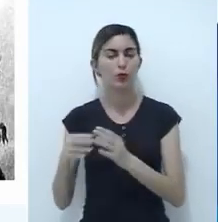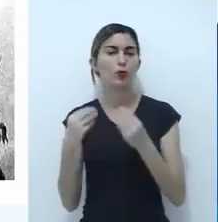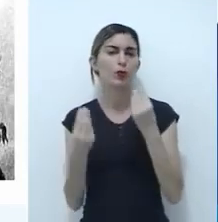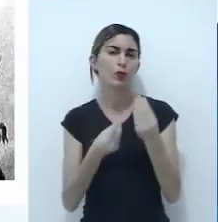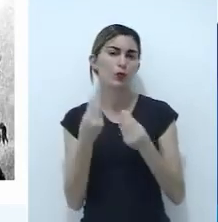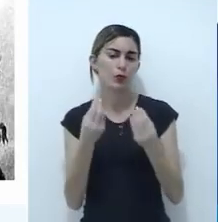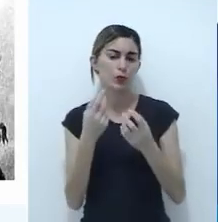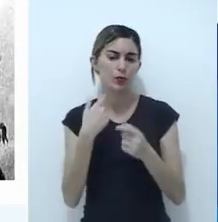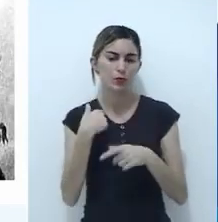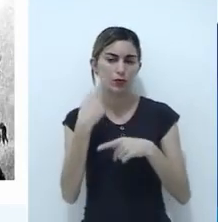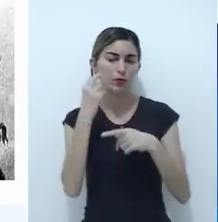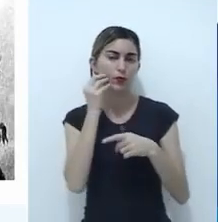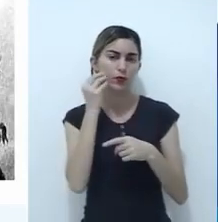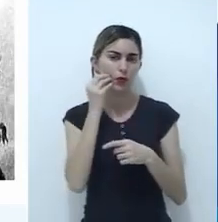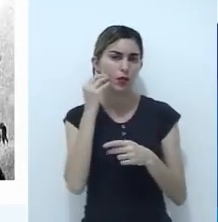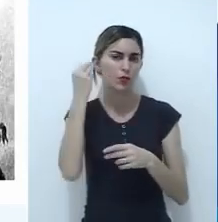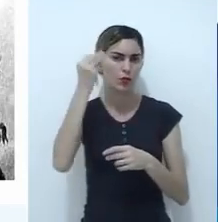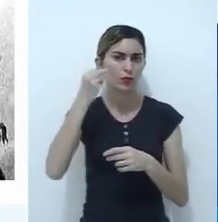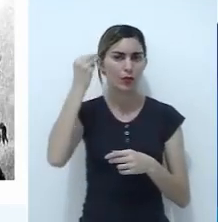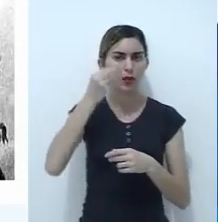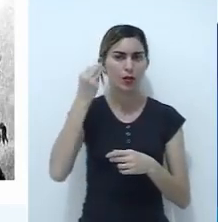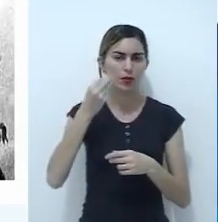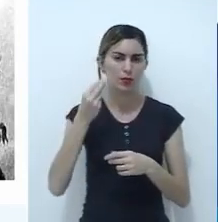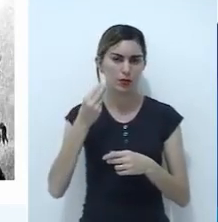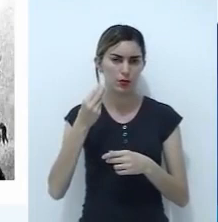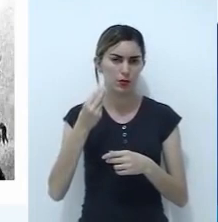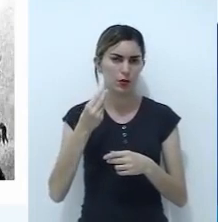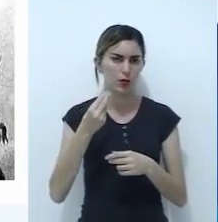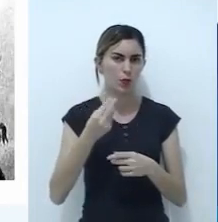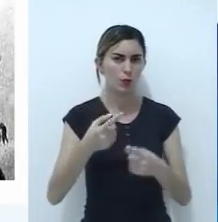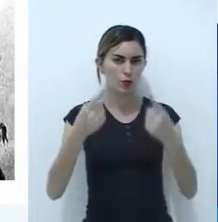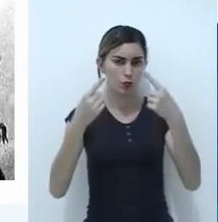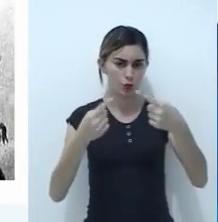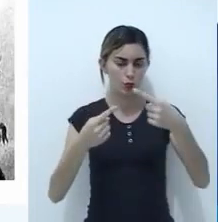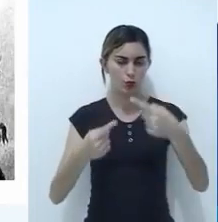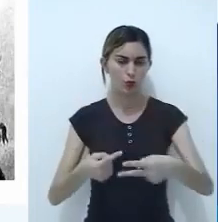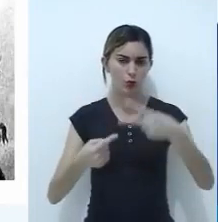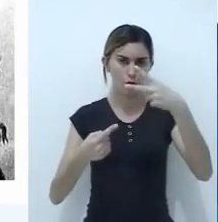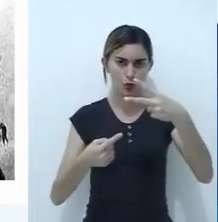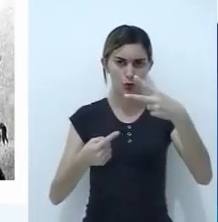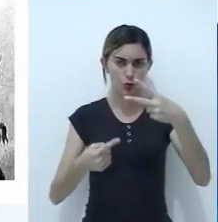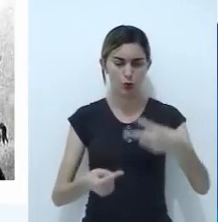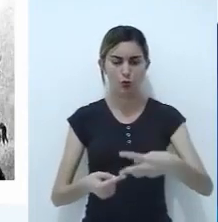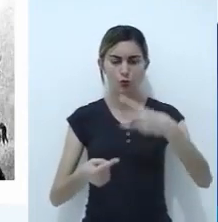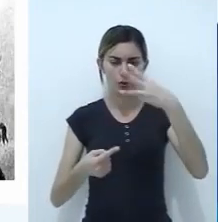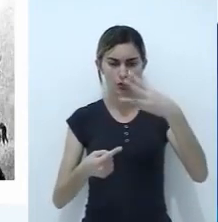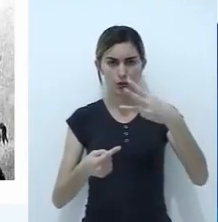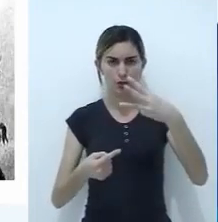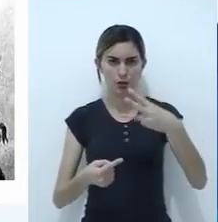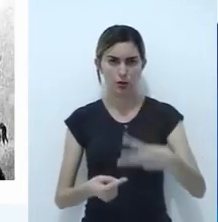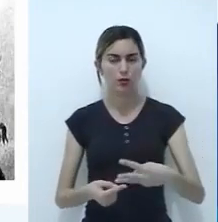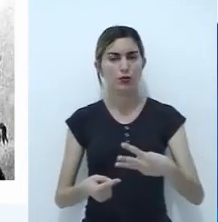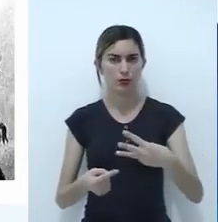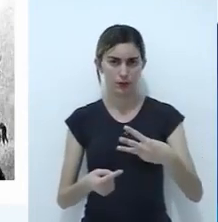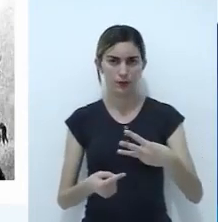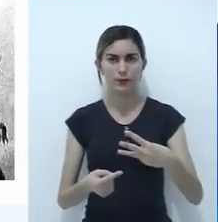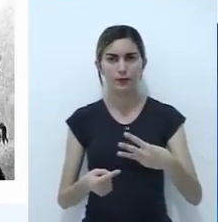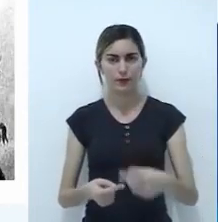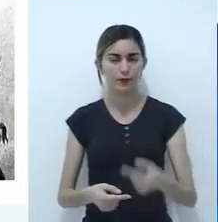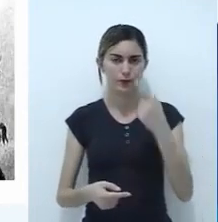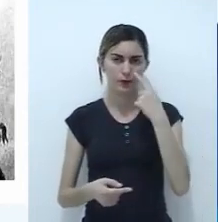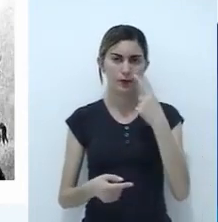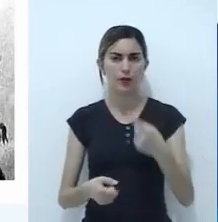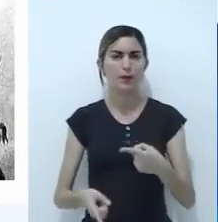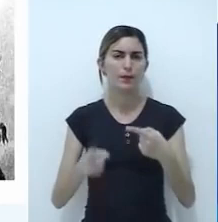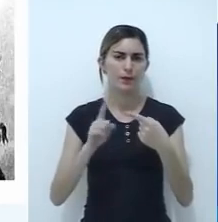né? E aí a gente vê a experiência embaixo, número 1, a experiência número 2 e a experiência